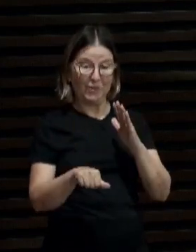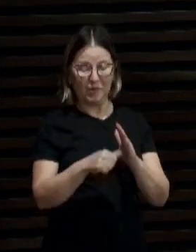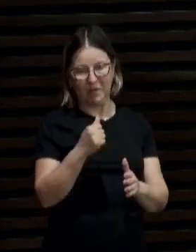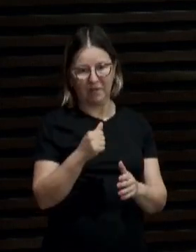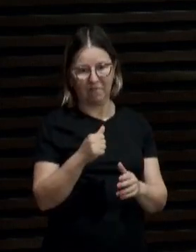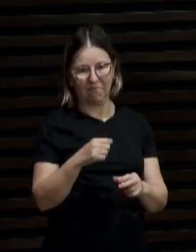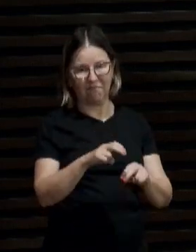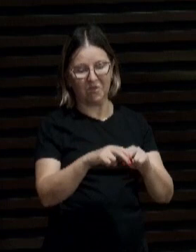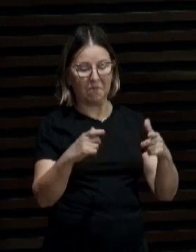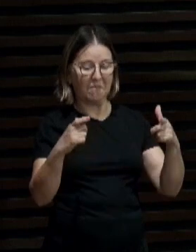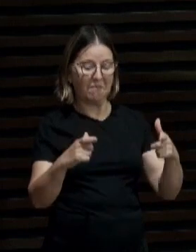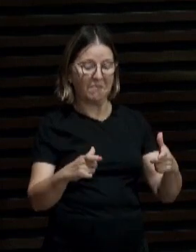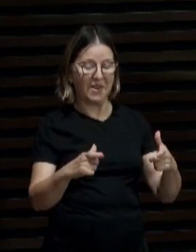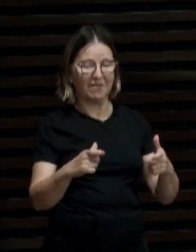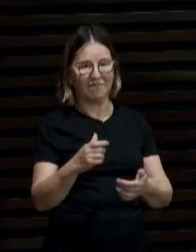de comida.